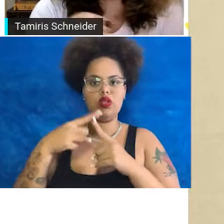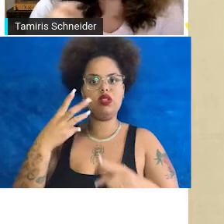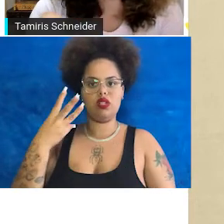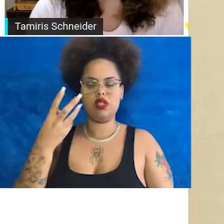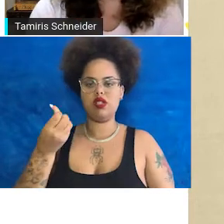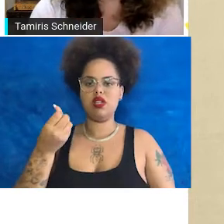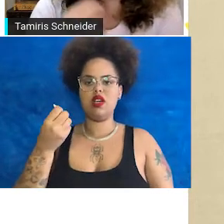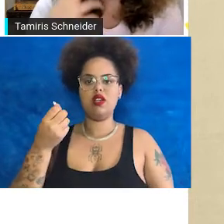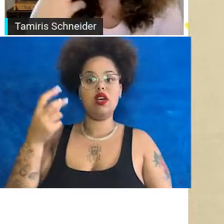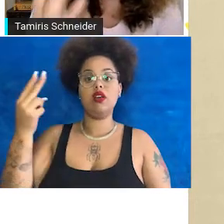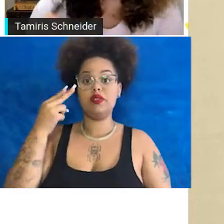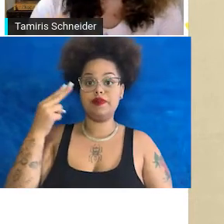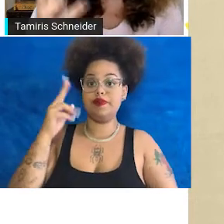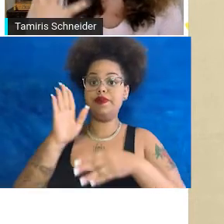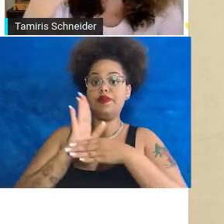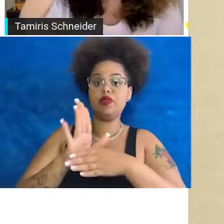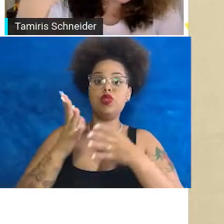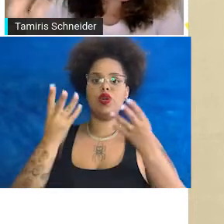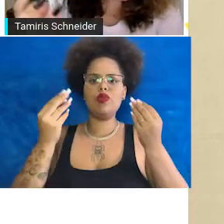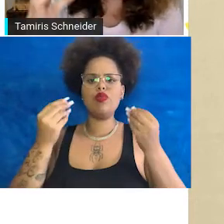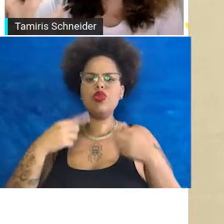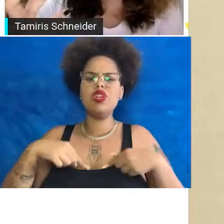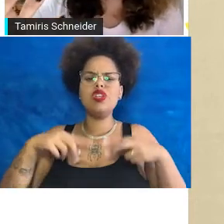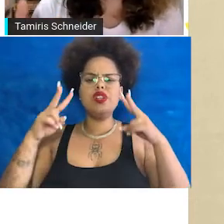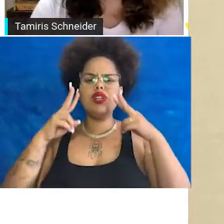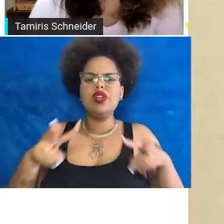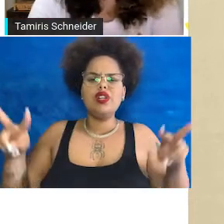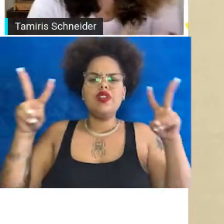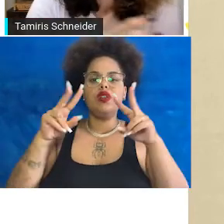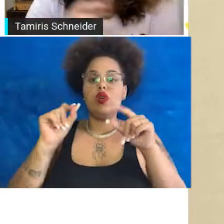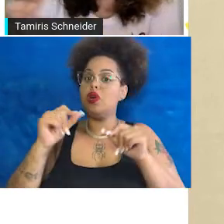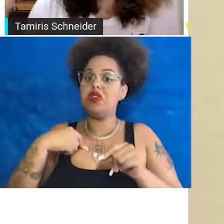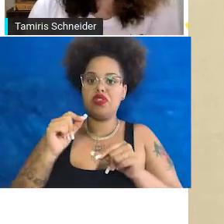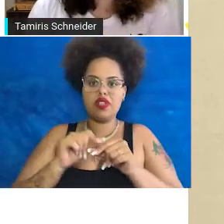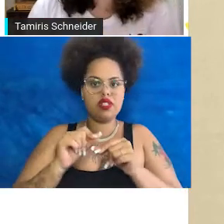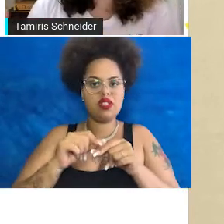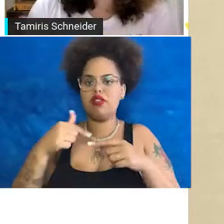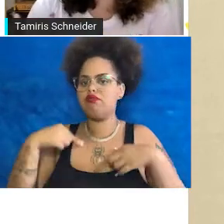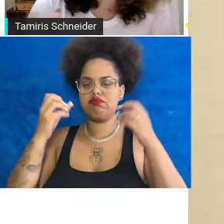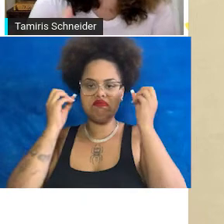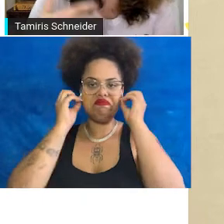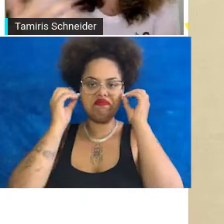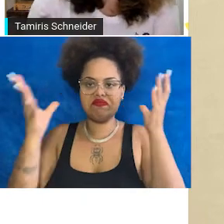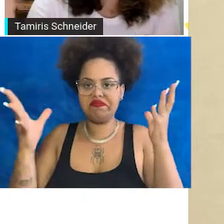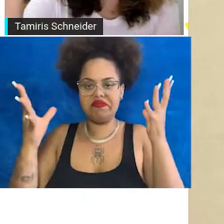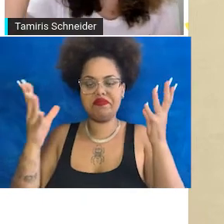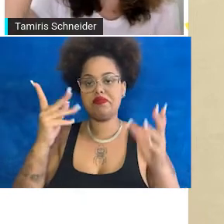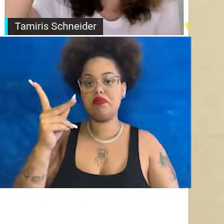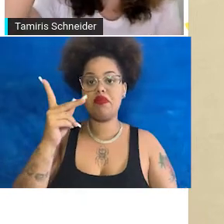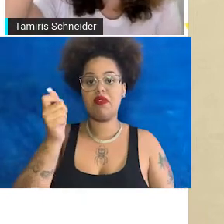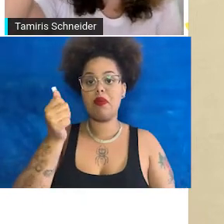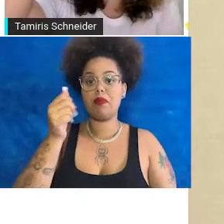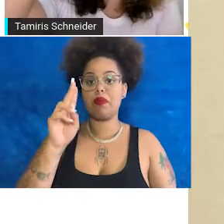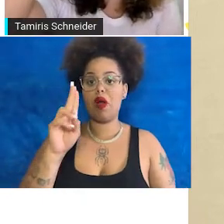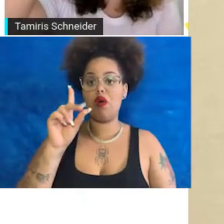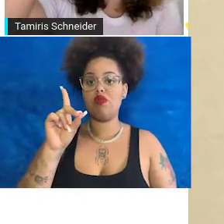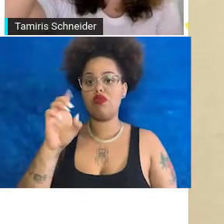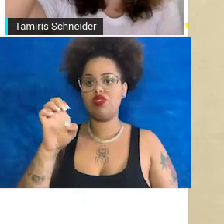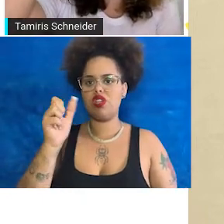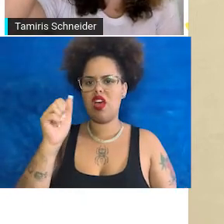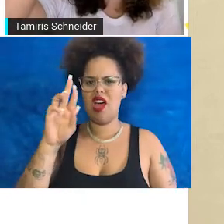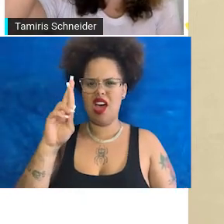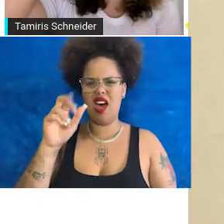essas referências ajudam muito a gente visualizar o que fazer. Eu não fazia ideia de como era, por exemplo, um pau de arara. É uma coisa